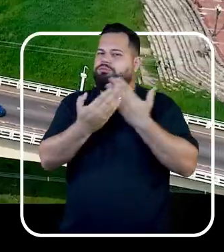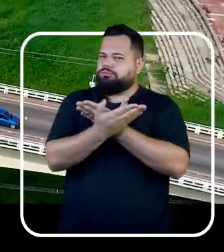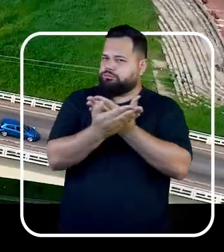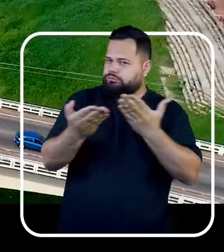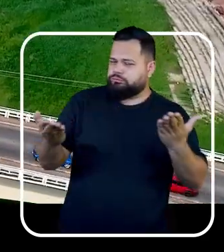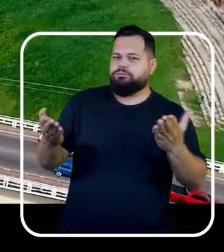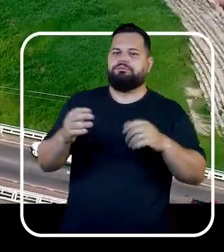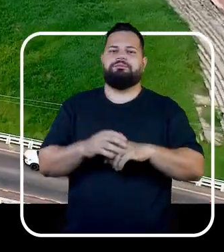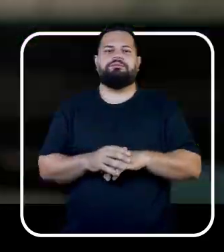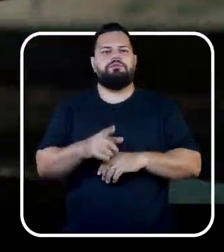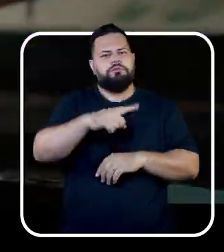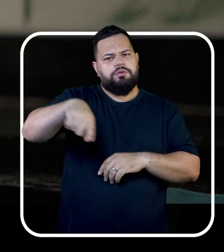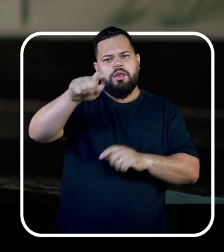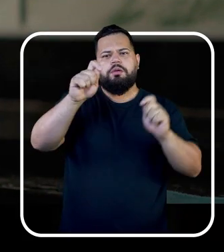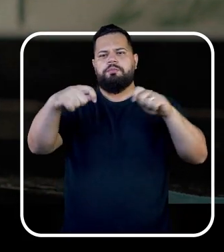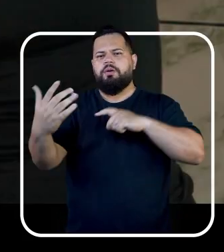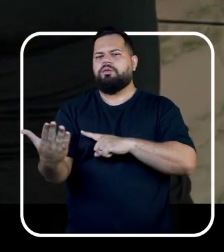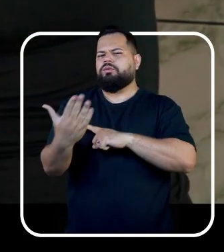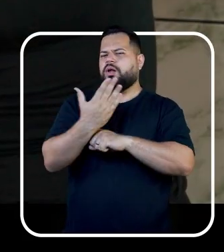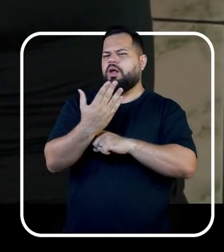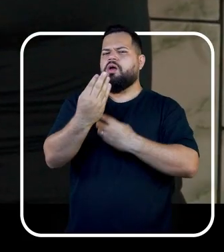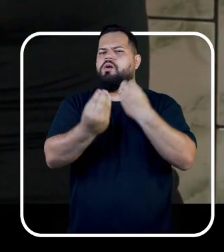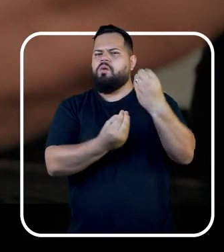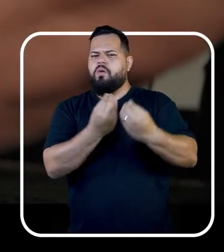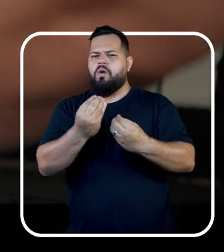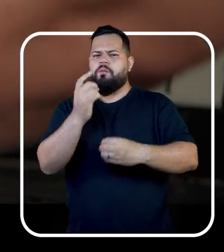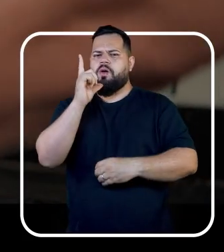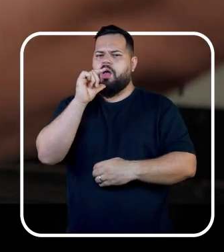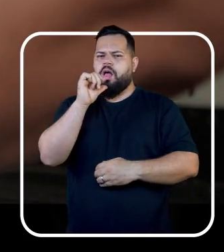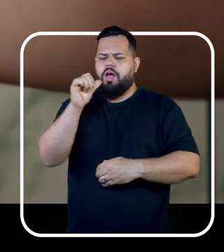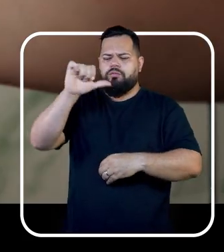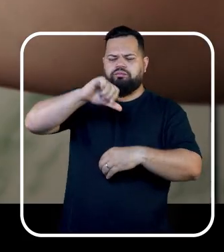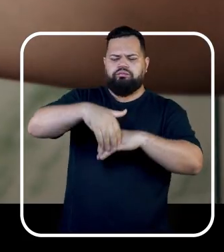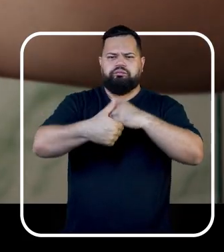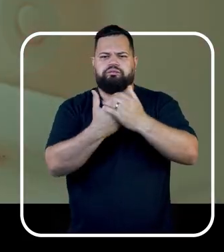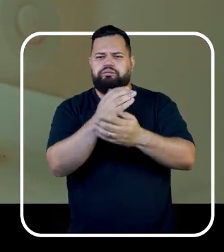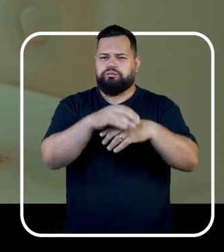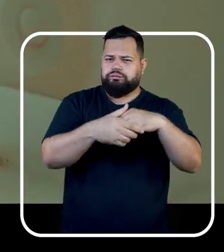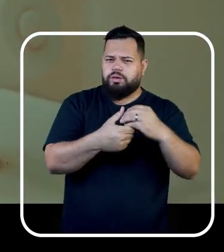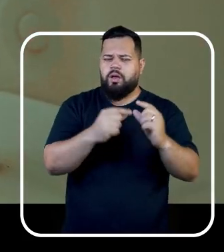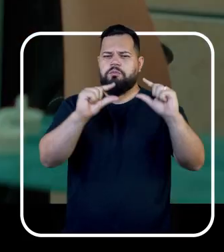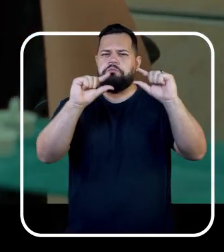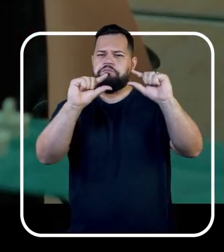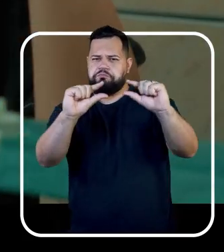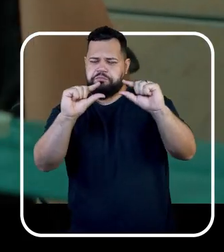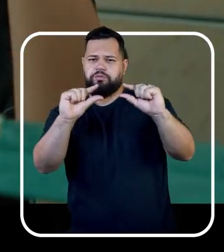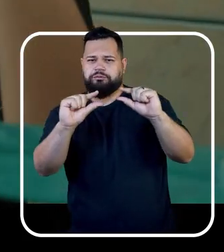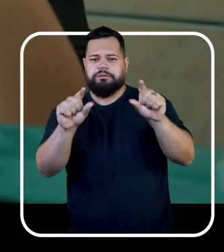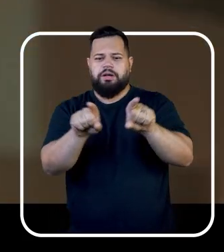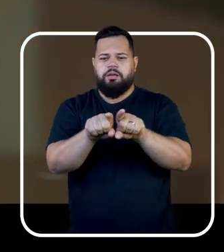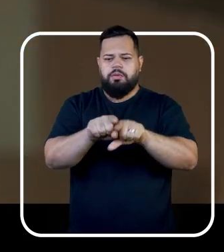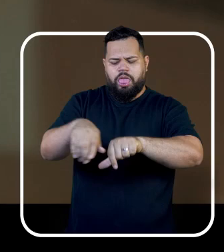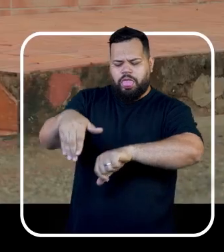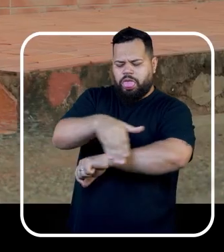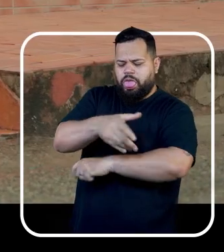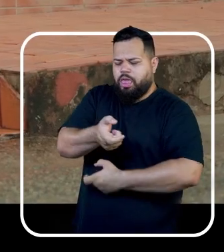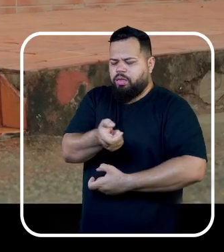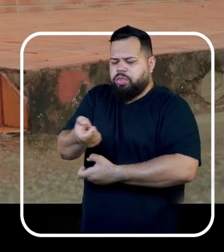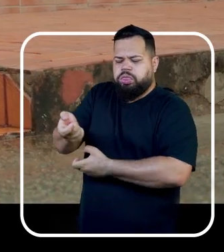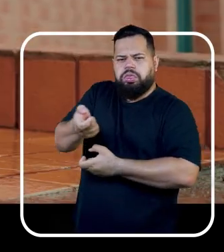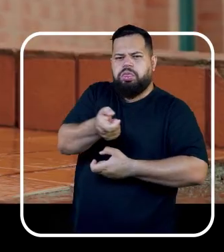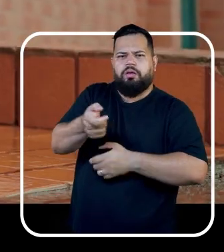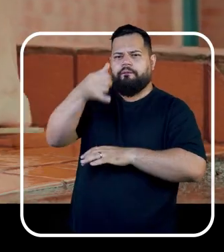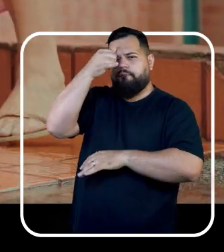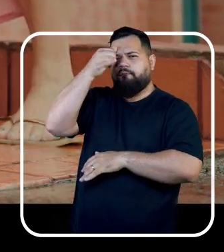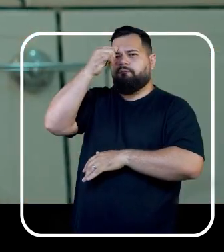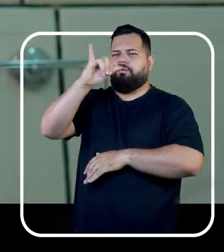de todo o nosso estado. E você também pode ajudar. Feche as torneiras ao lavar as louças e escovar os dentes. Não lave calçadas